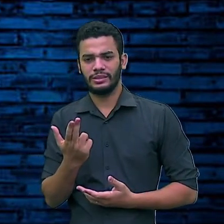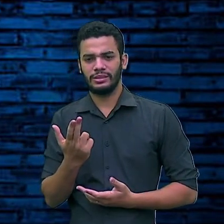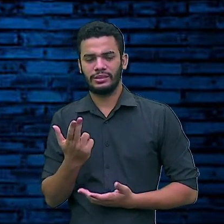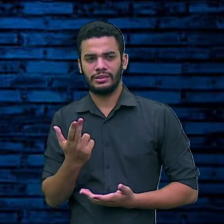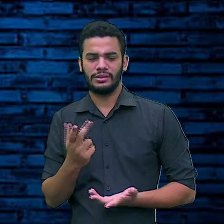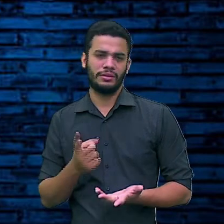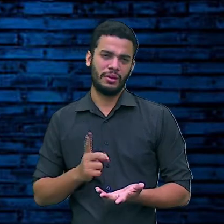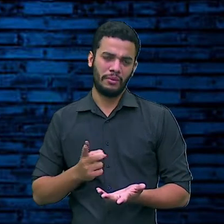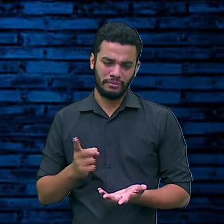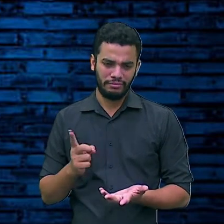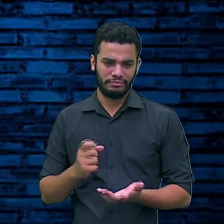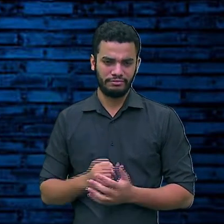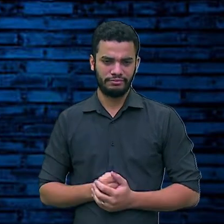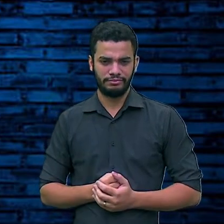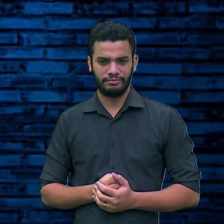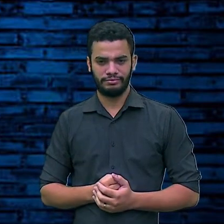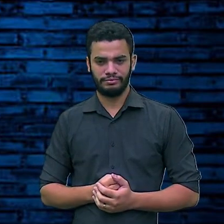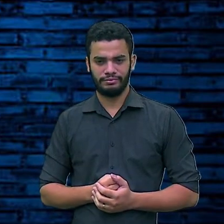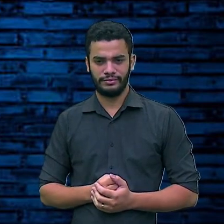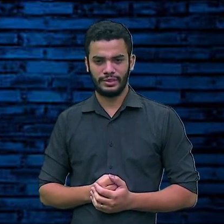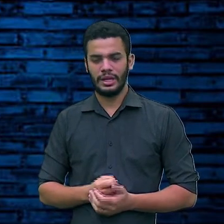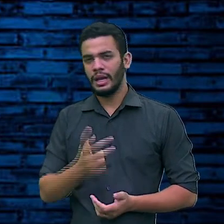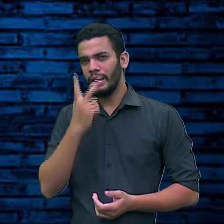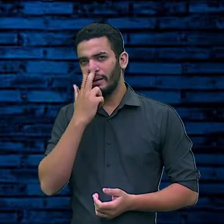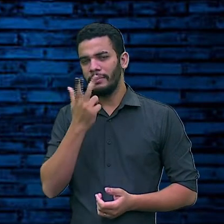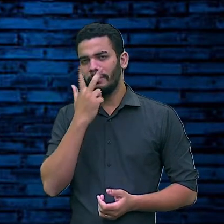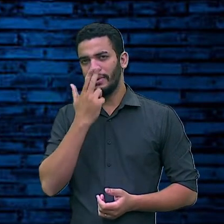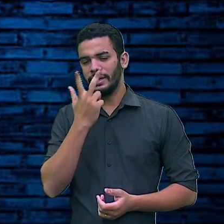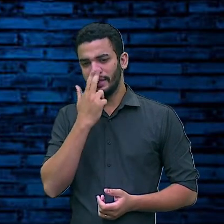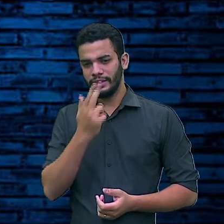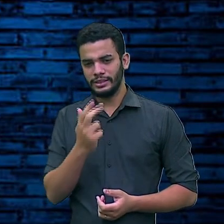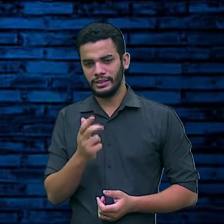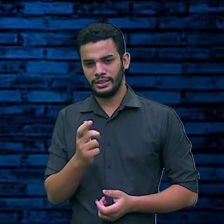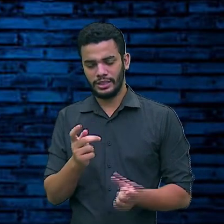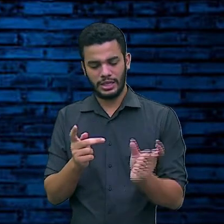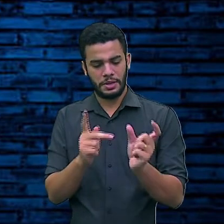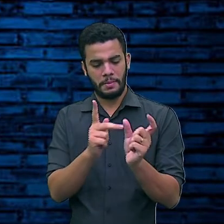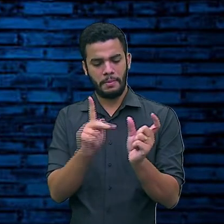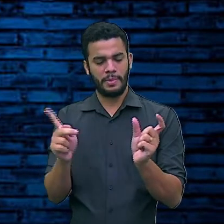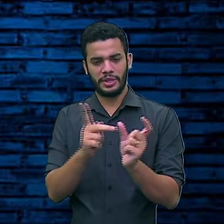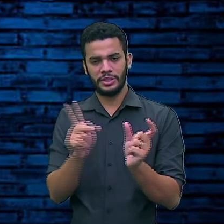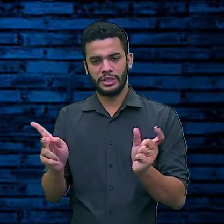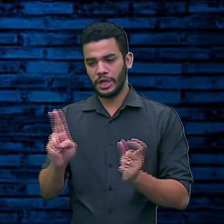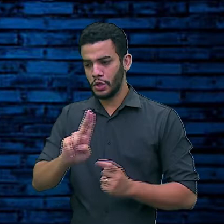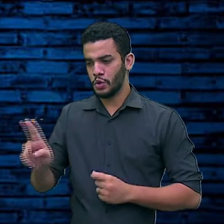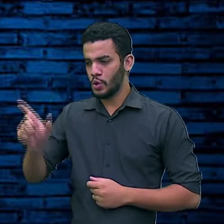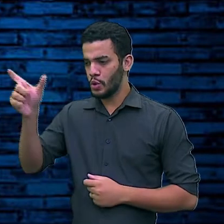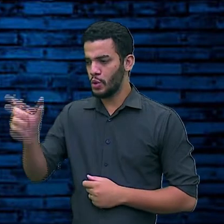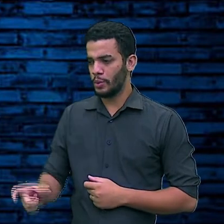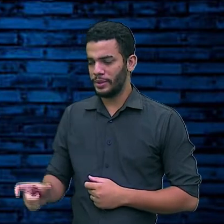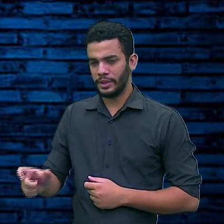correta. Pode ser um predicado nominal. Sim, predicado nominal. Encontramos o